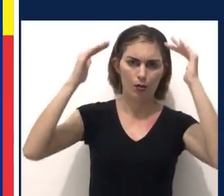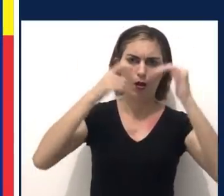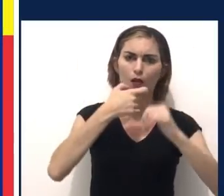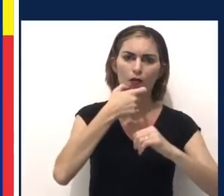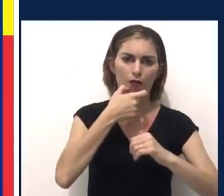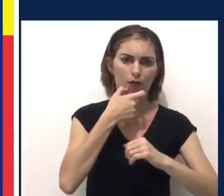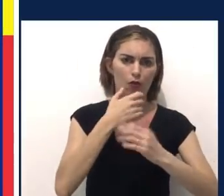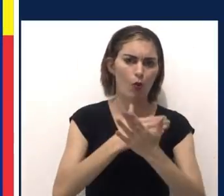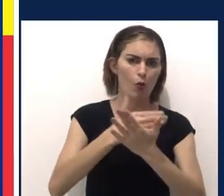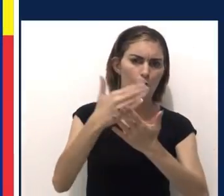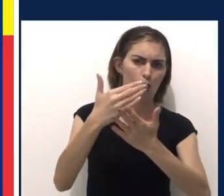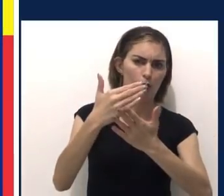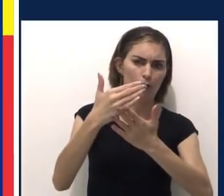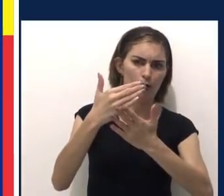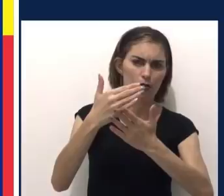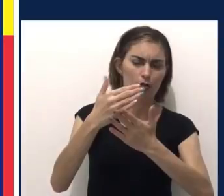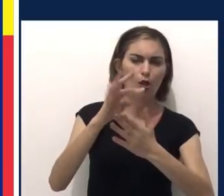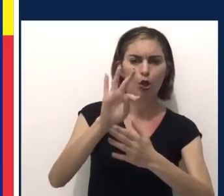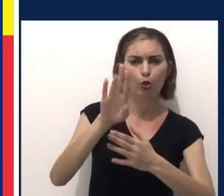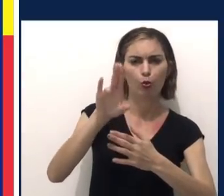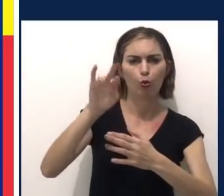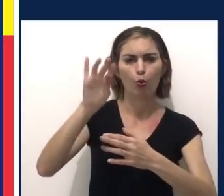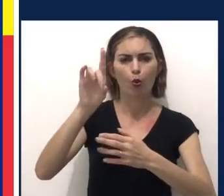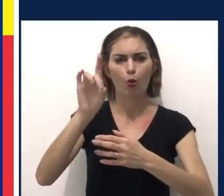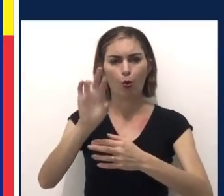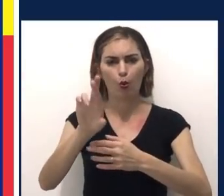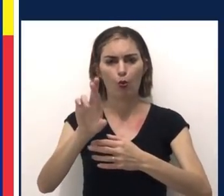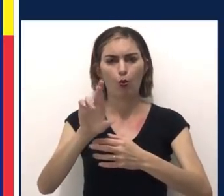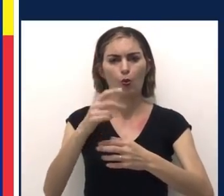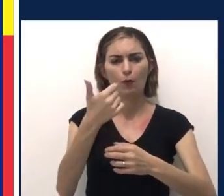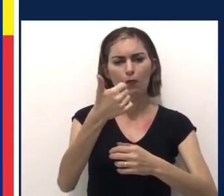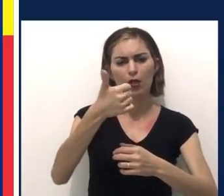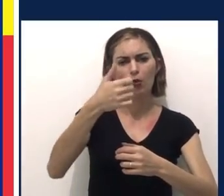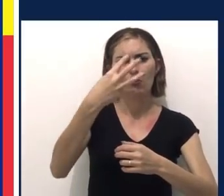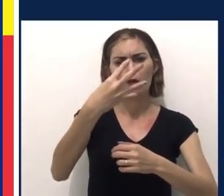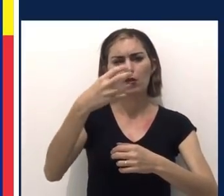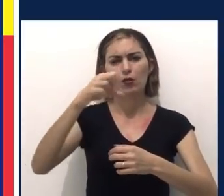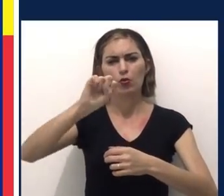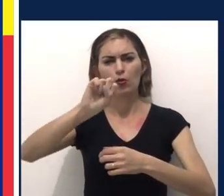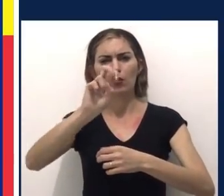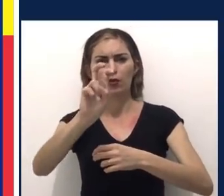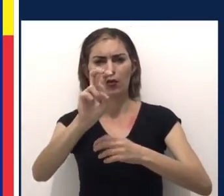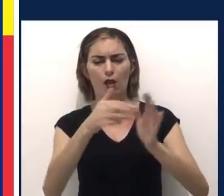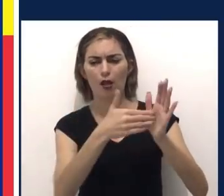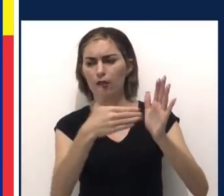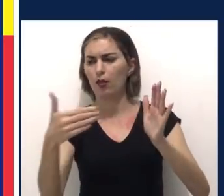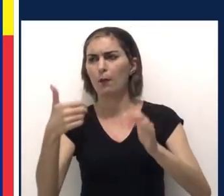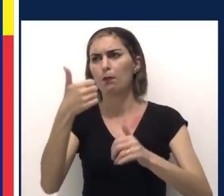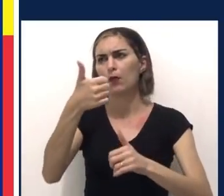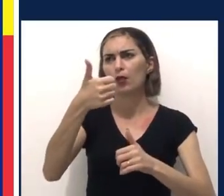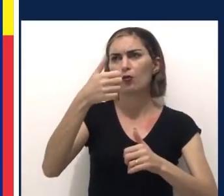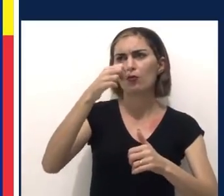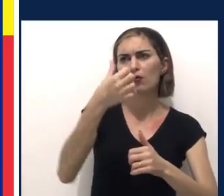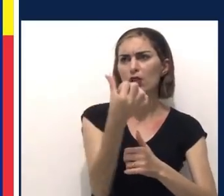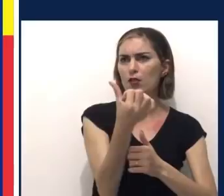vejamos. Então, você vai ter o absolutismo inglês, iniciou-se com a dinastia de Tudor. em 1485